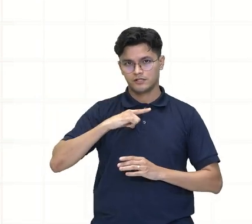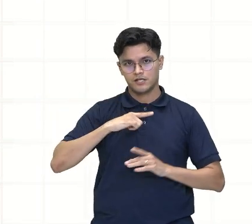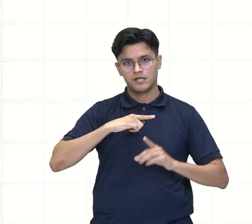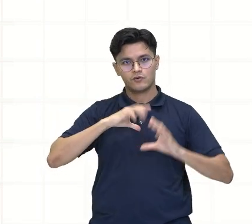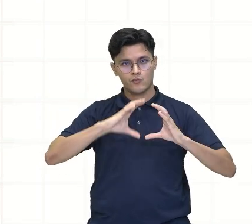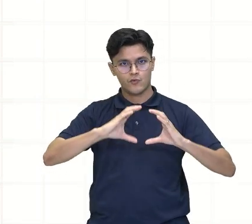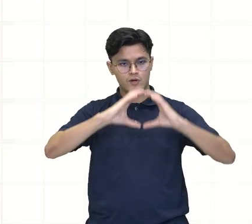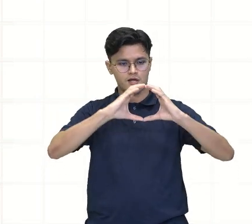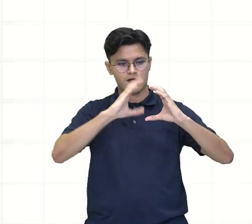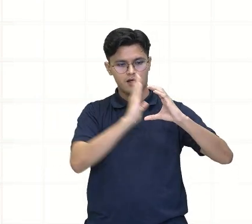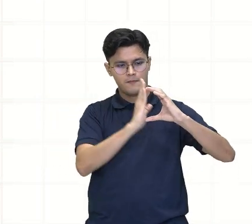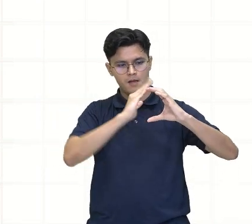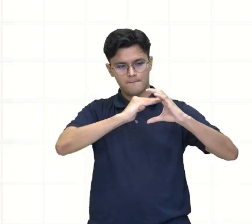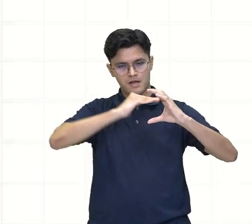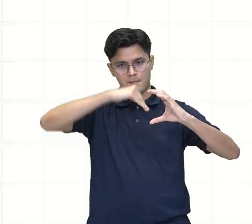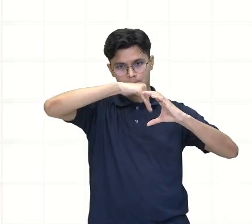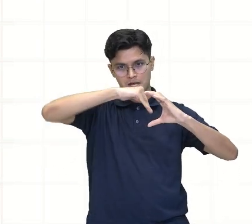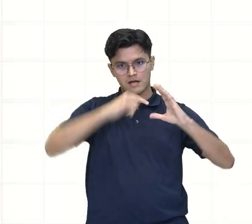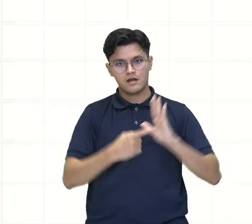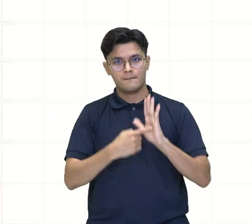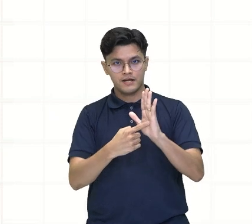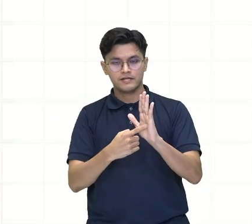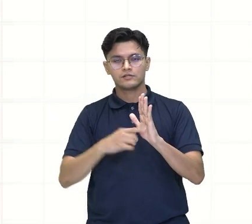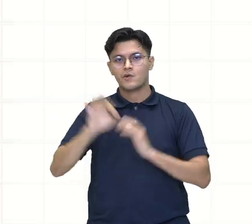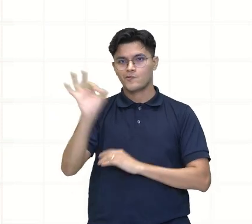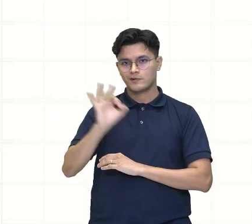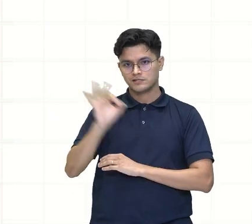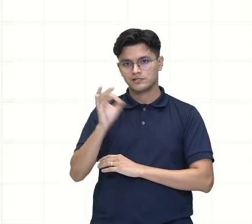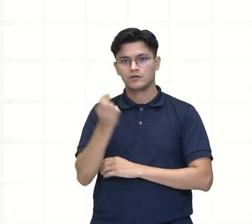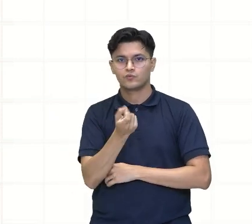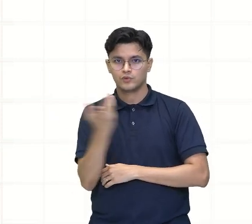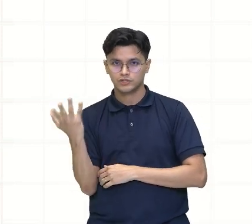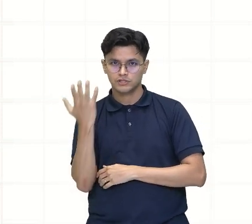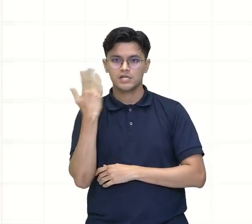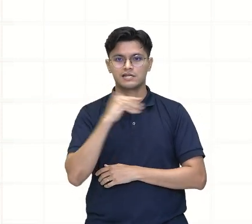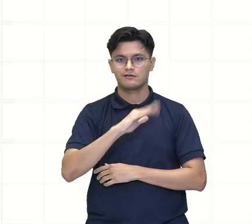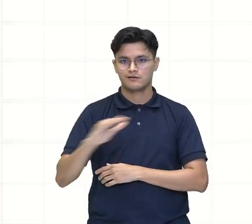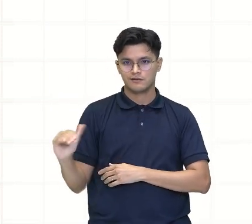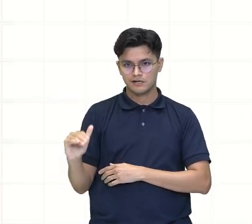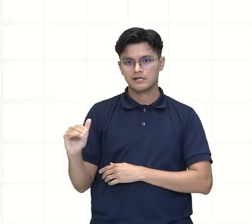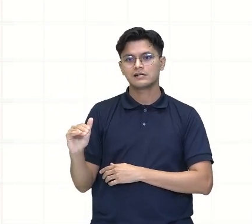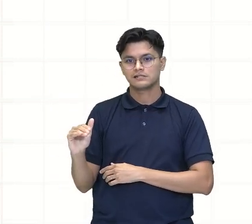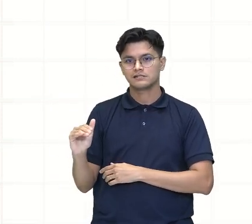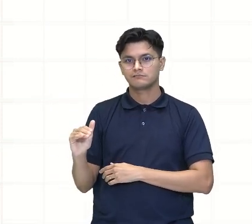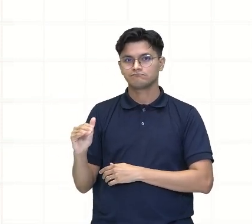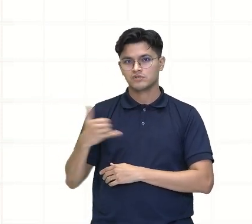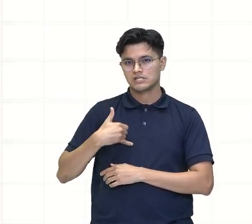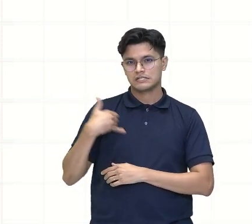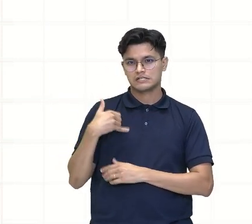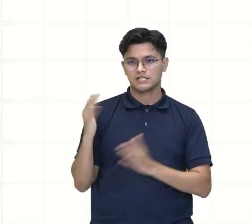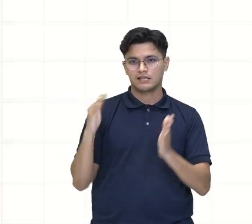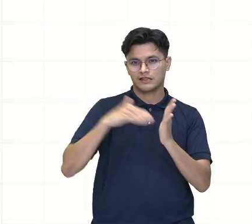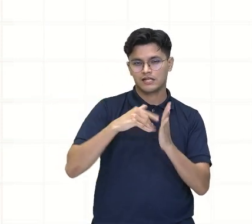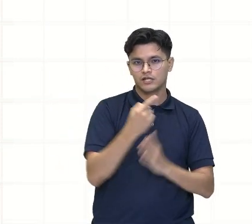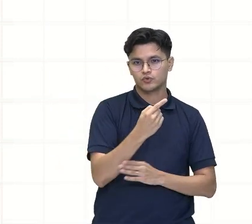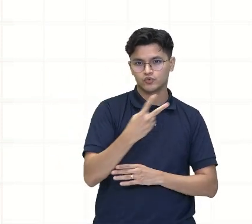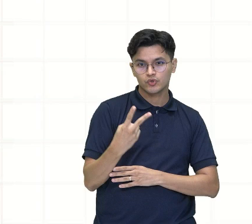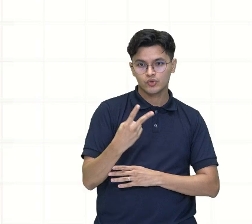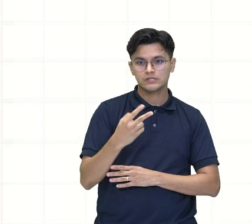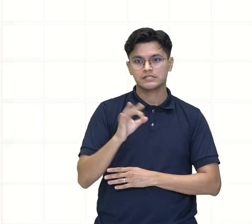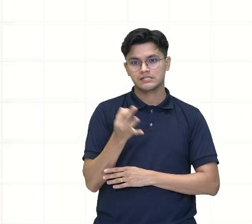né, até 12 anos de idade no total da população do Brasil. Então, eu tenho aí um percentual de